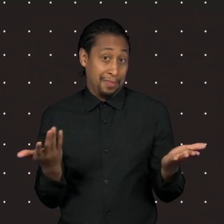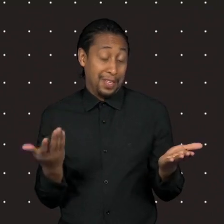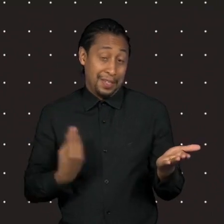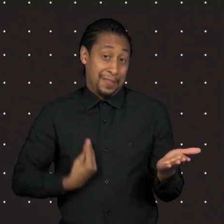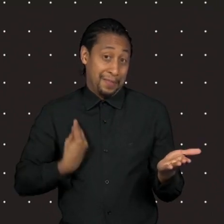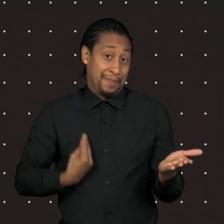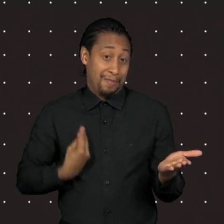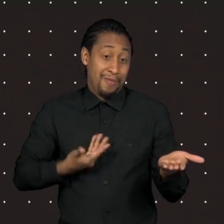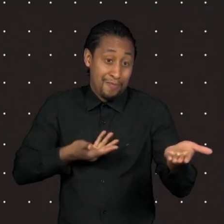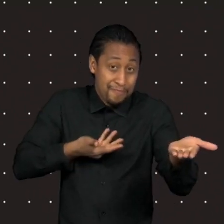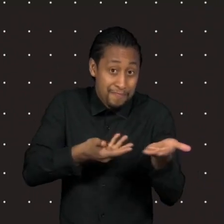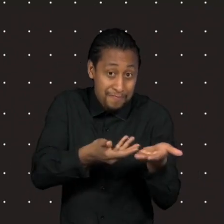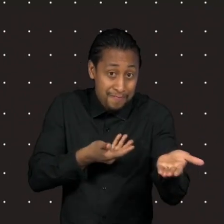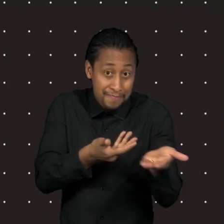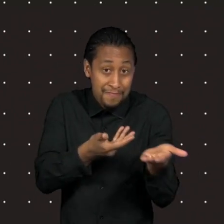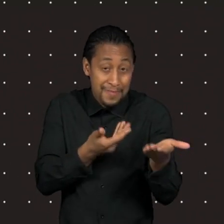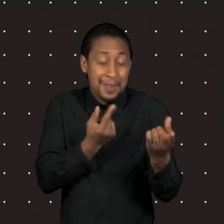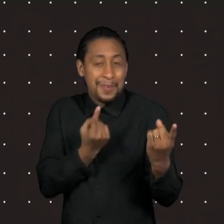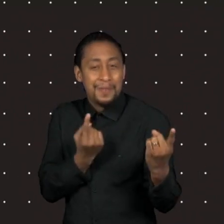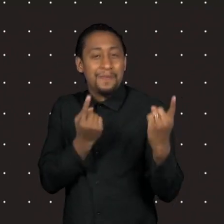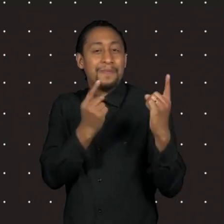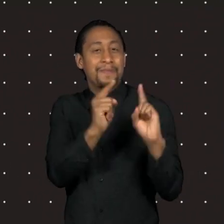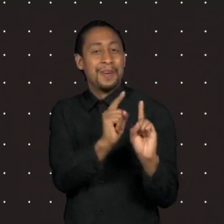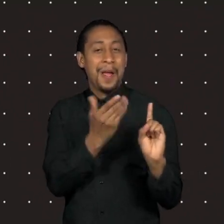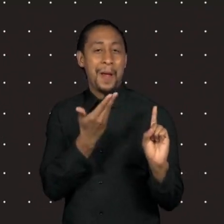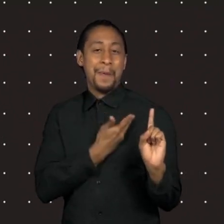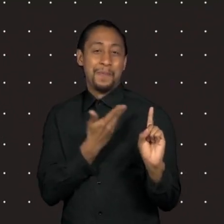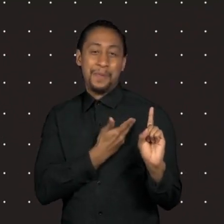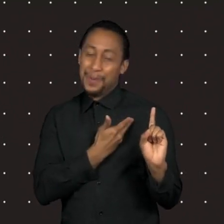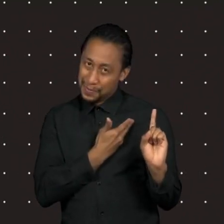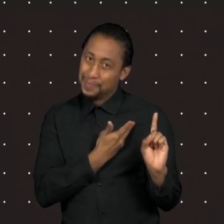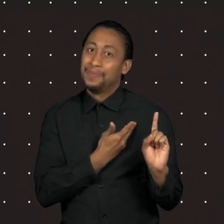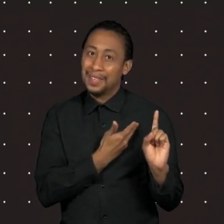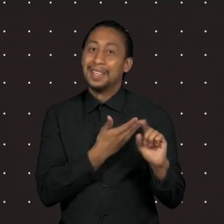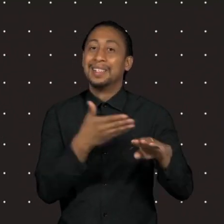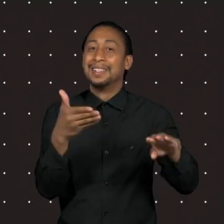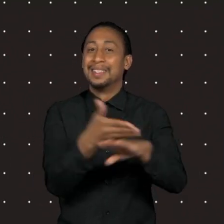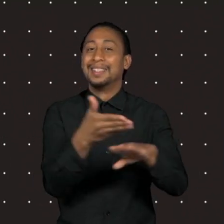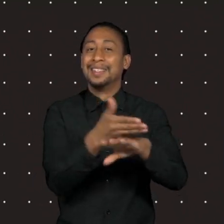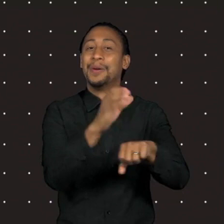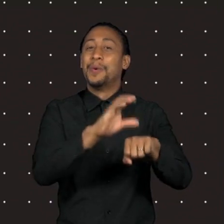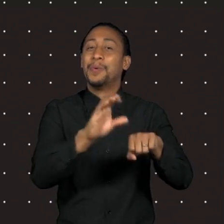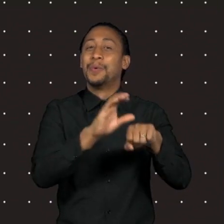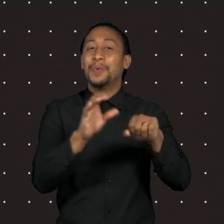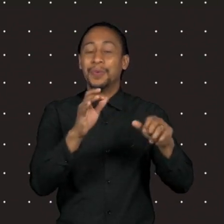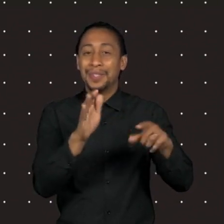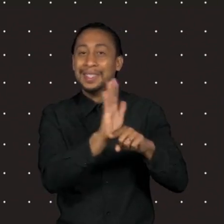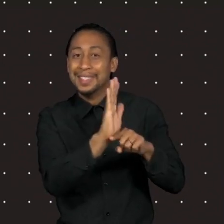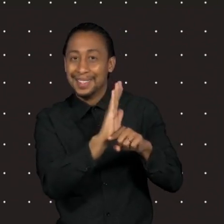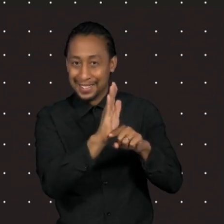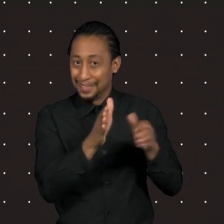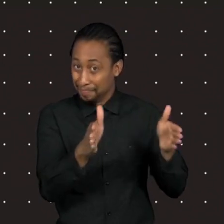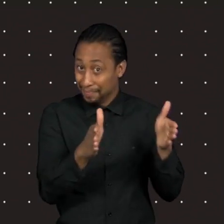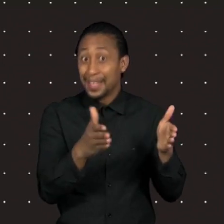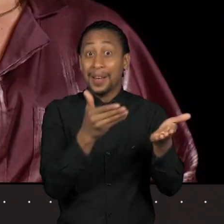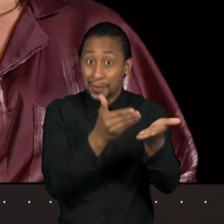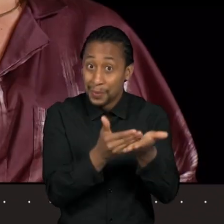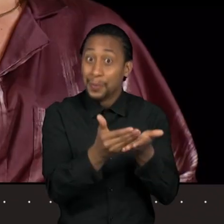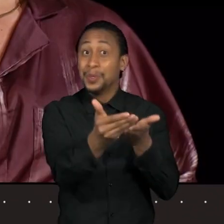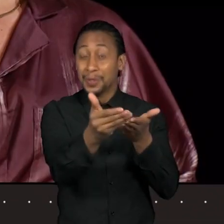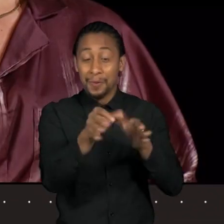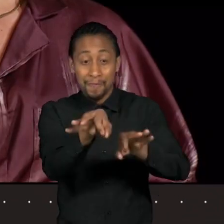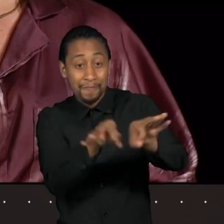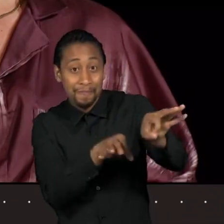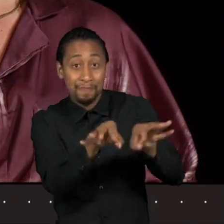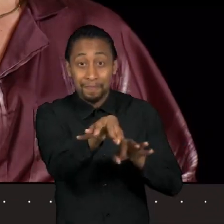né, virar companheiros. Isso, a gente foi frequentar o curso de cinema da ECA e a gente começou a fazer filmes. E aí